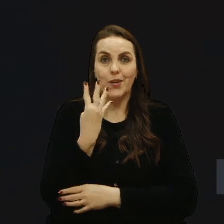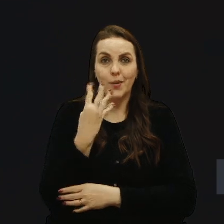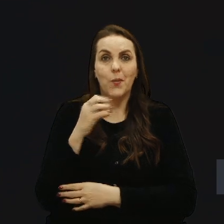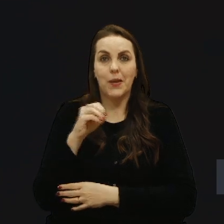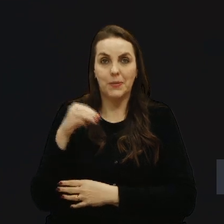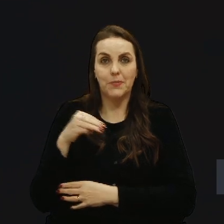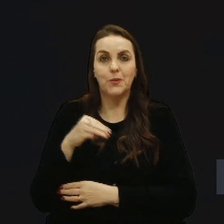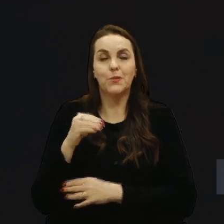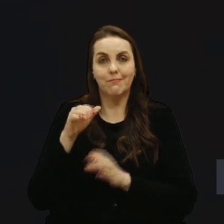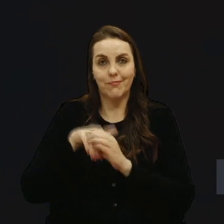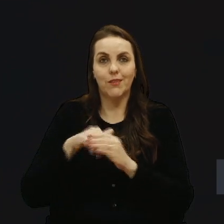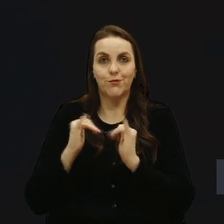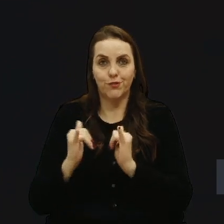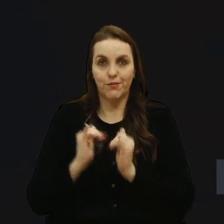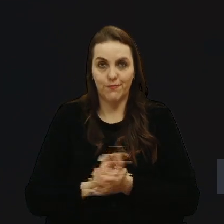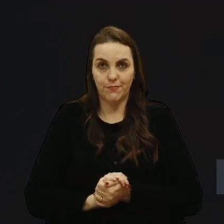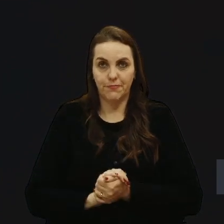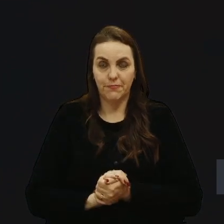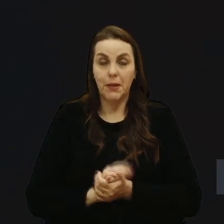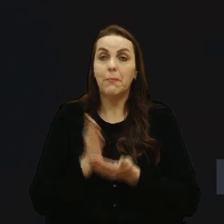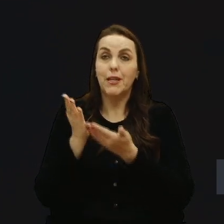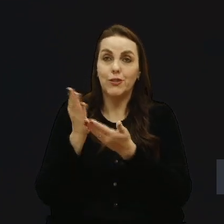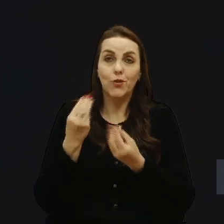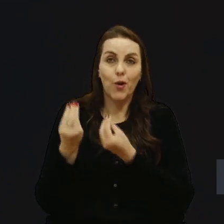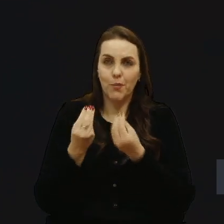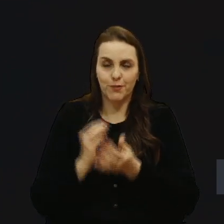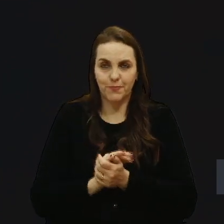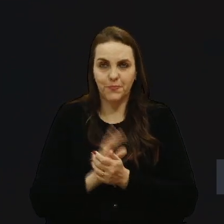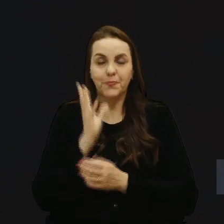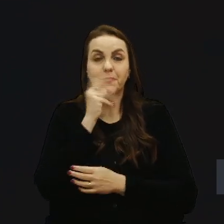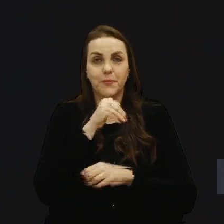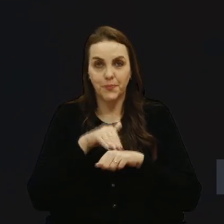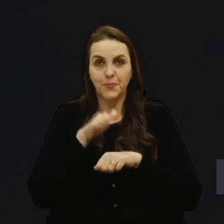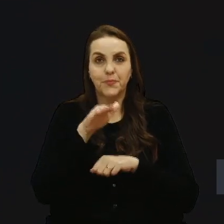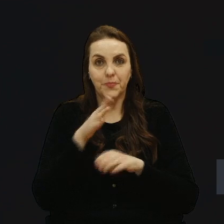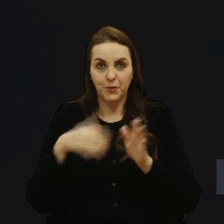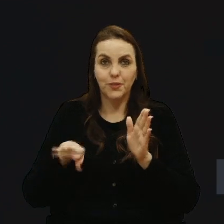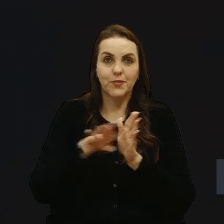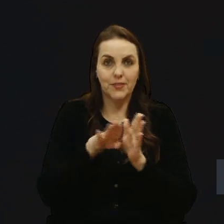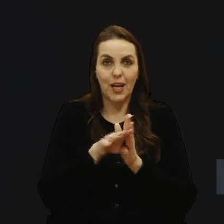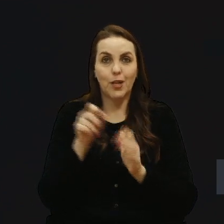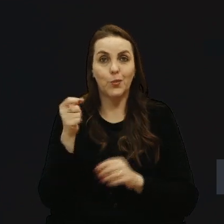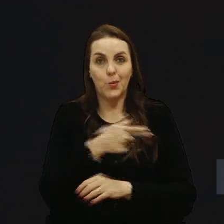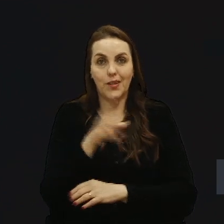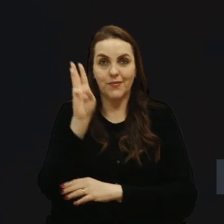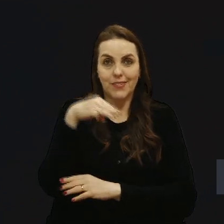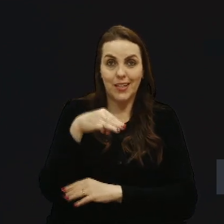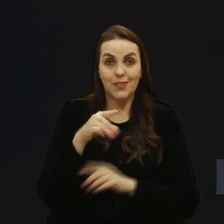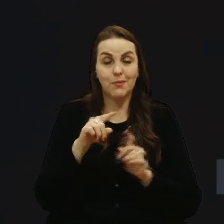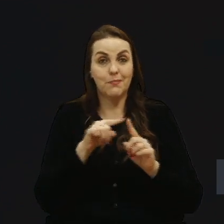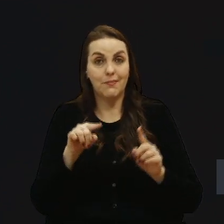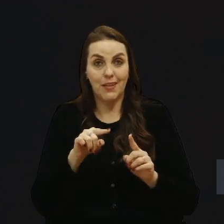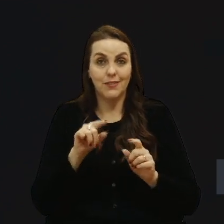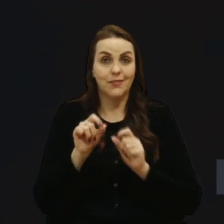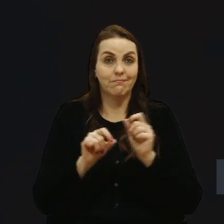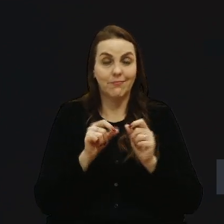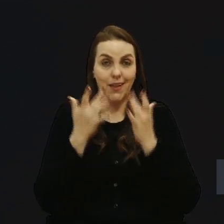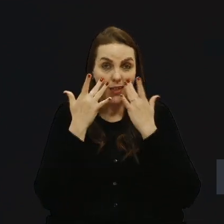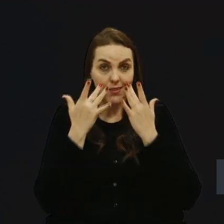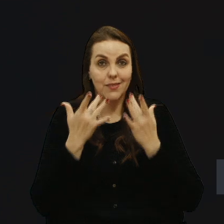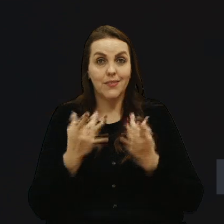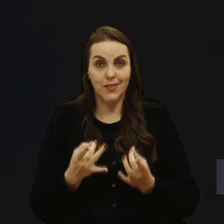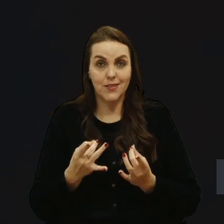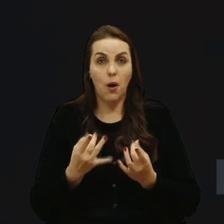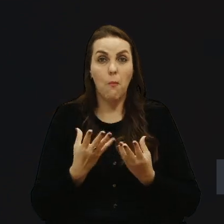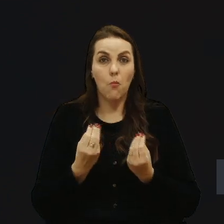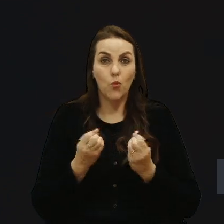que foi o nosso dia? Para nós foi o seguinte, demorou um pouco mais para chegar lá do que o Visate, né, Libardi? Só que uma coisa que me chamou a atenção é que tinha